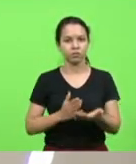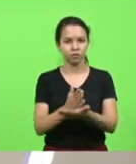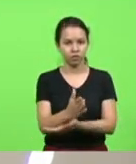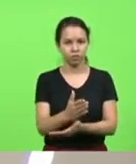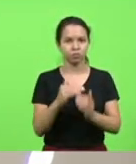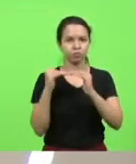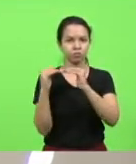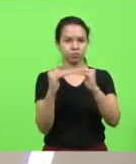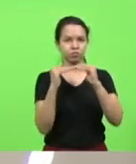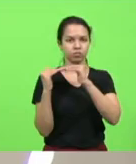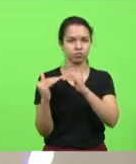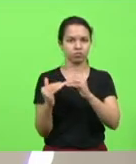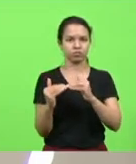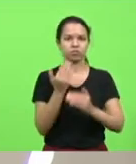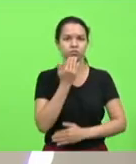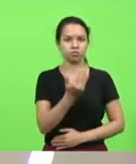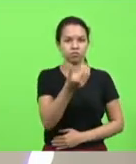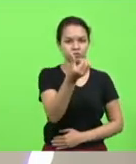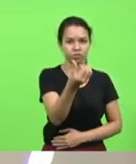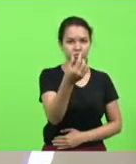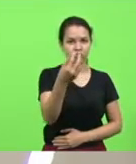Aprovado por unanimidade. Requerimento